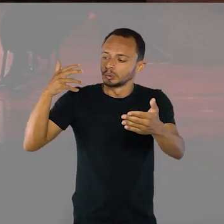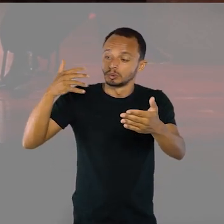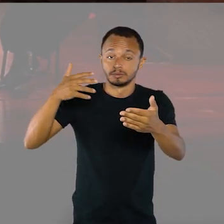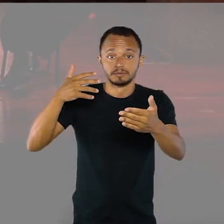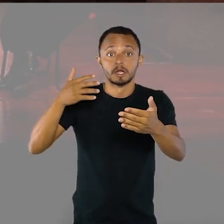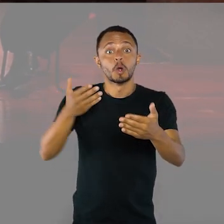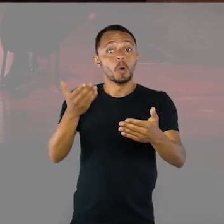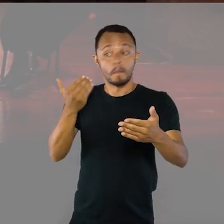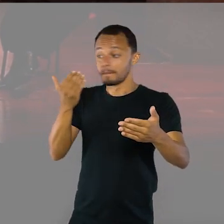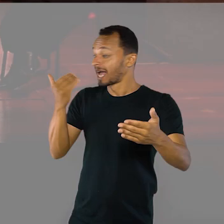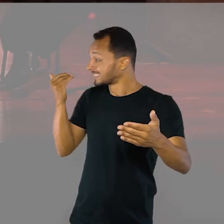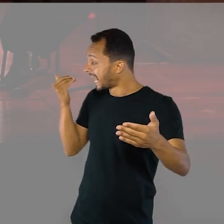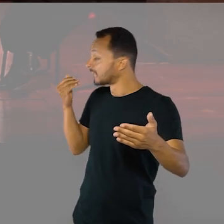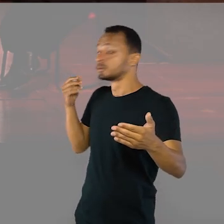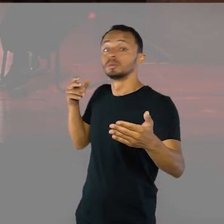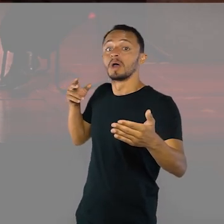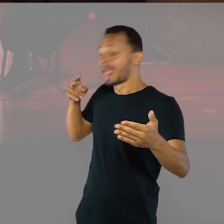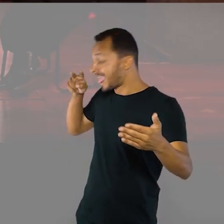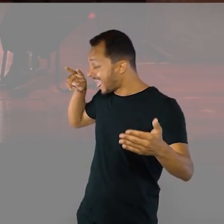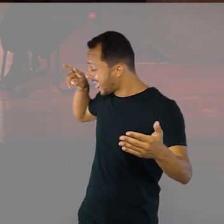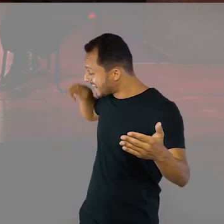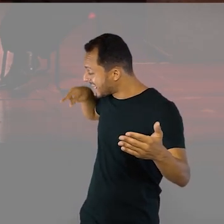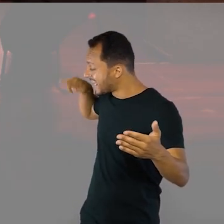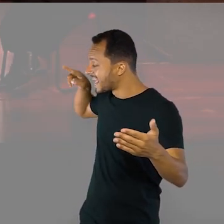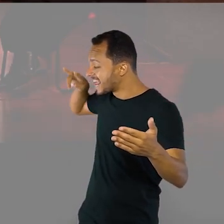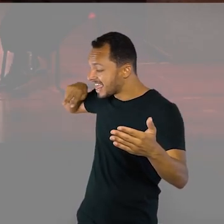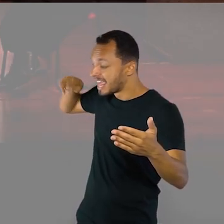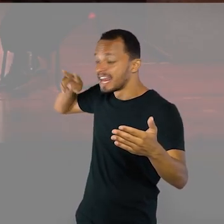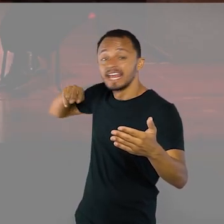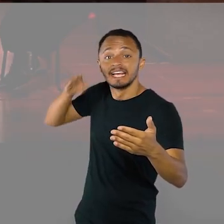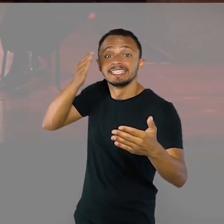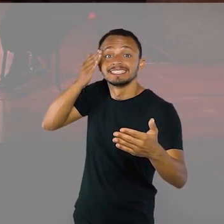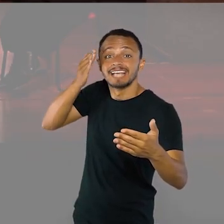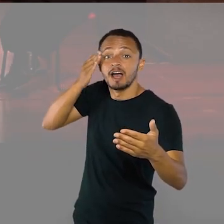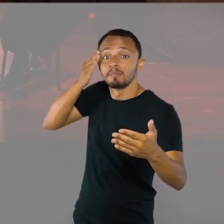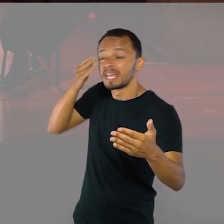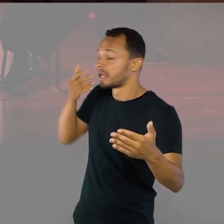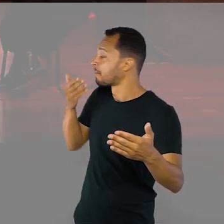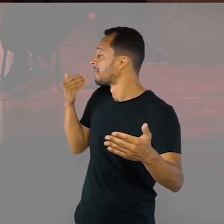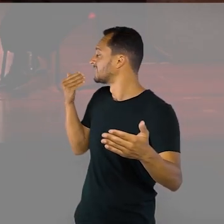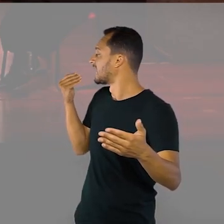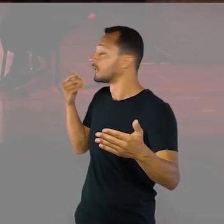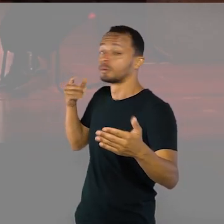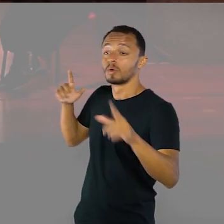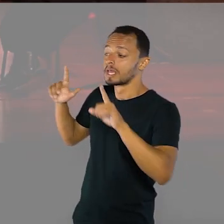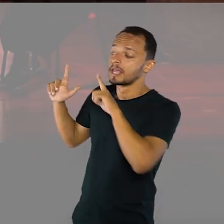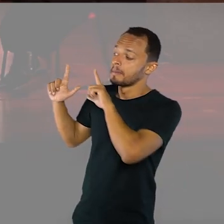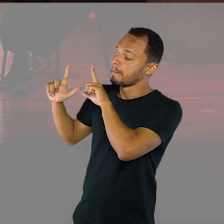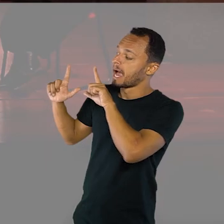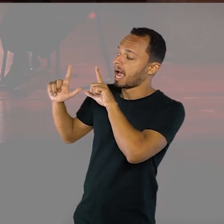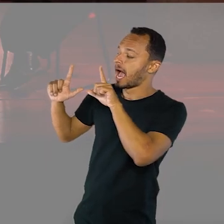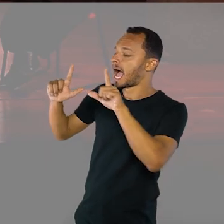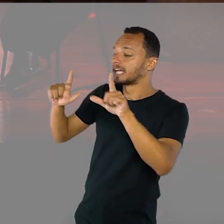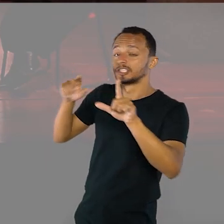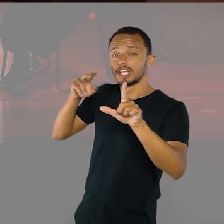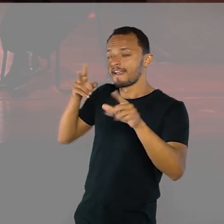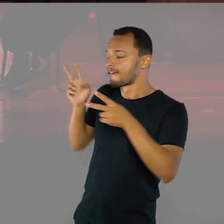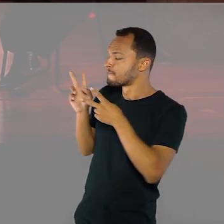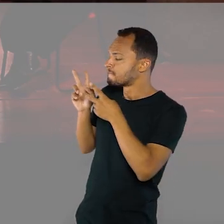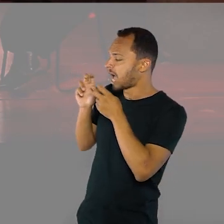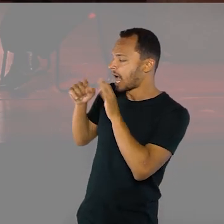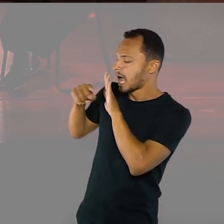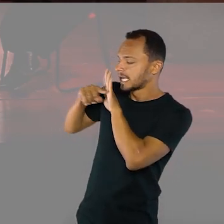conquistar, né, que a gente possa reler o passado, como a gente está fazendo com olhares críticos, rever as imagens com análises cada vez